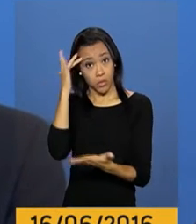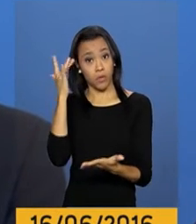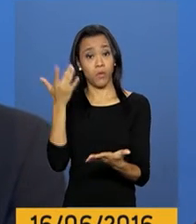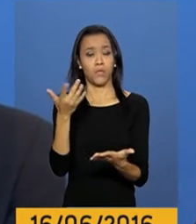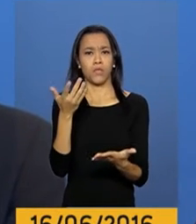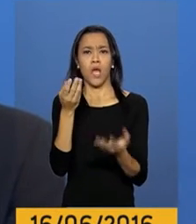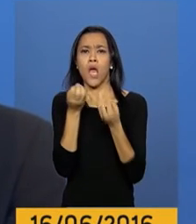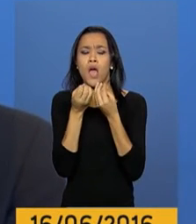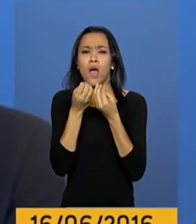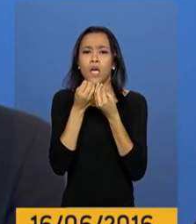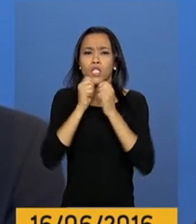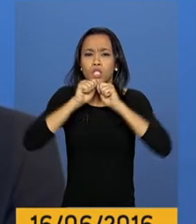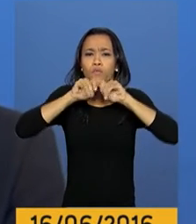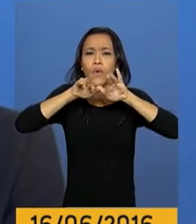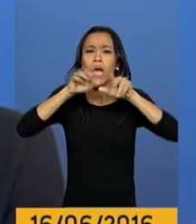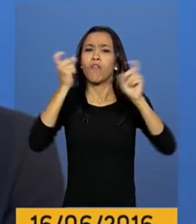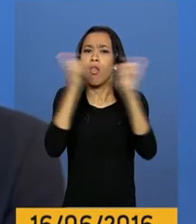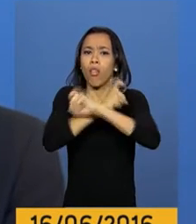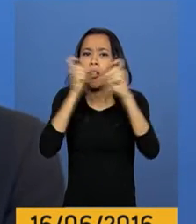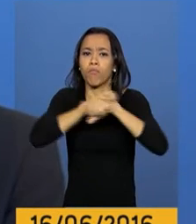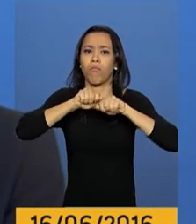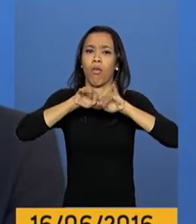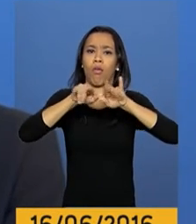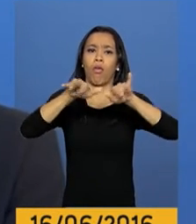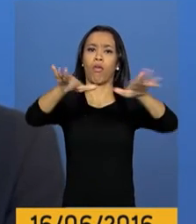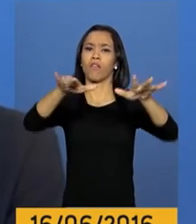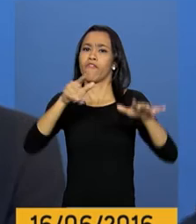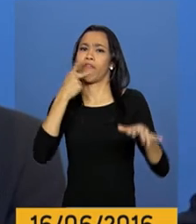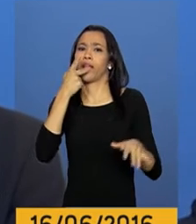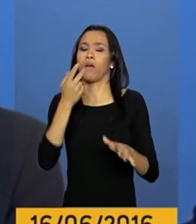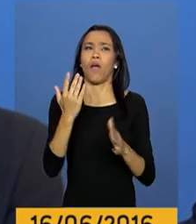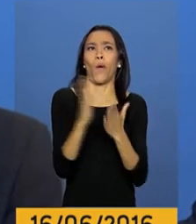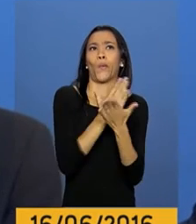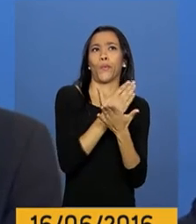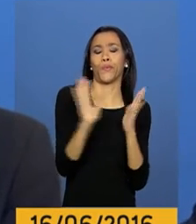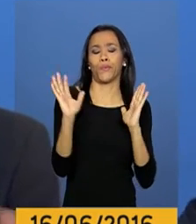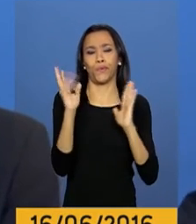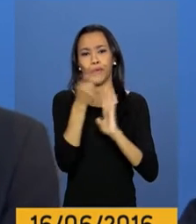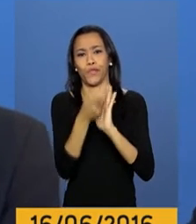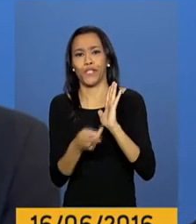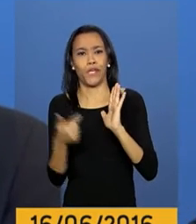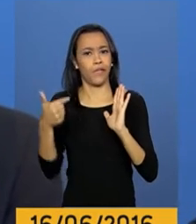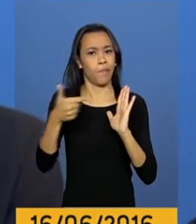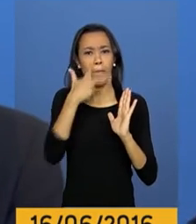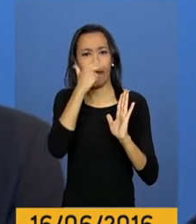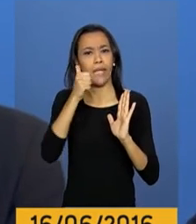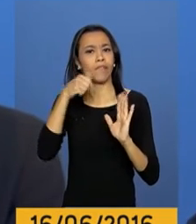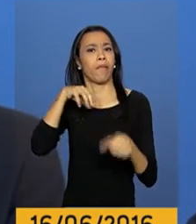veicularam falsas informações de que alguns projetos desse tipo seriam